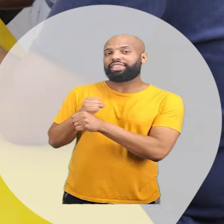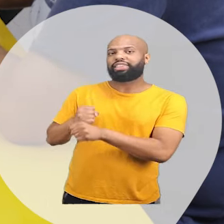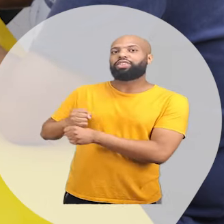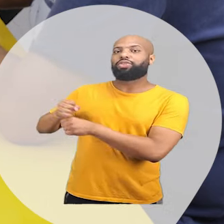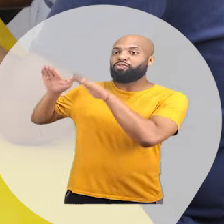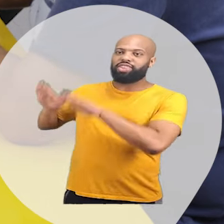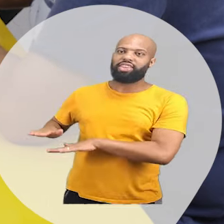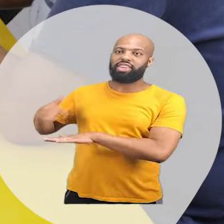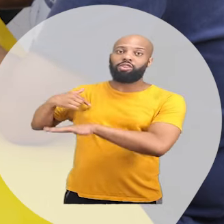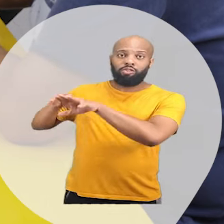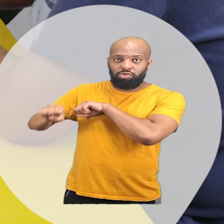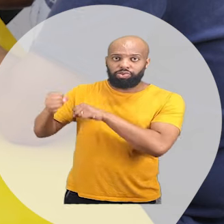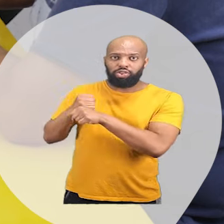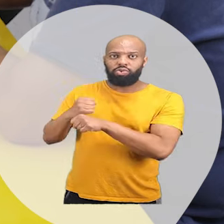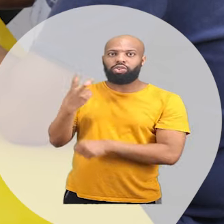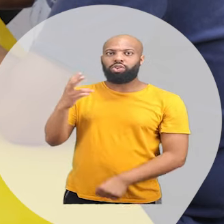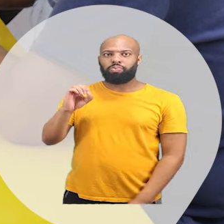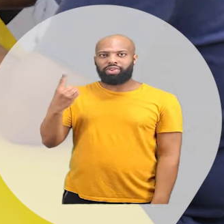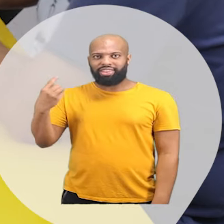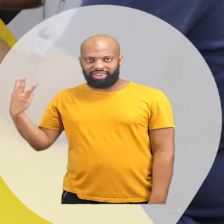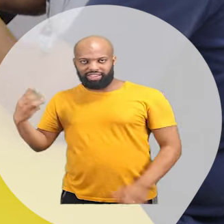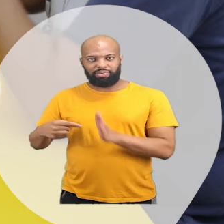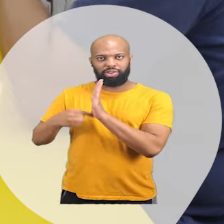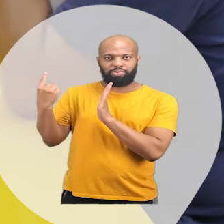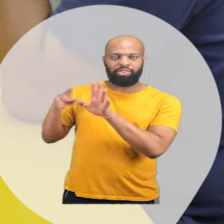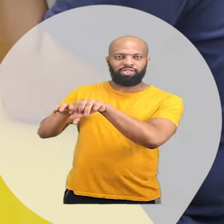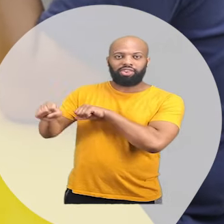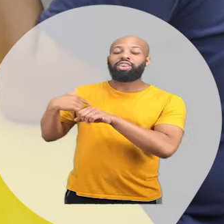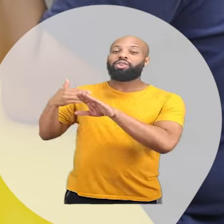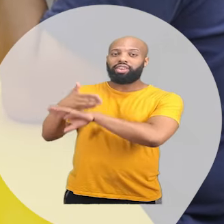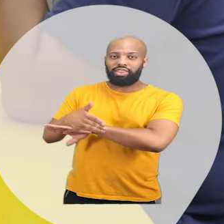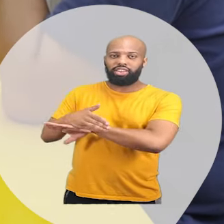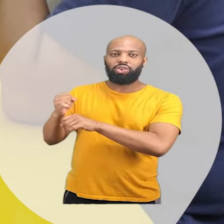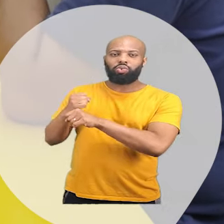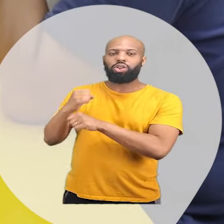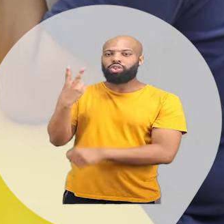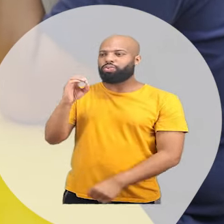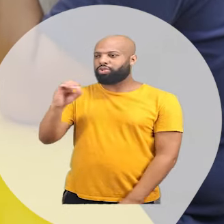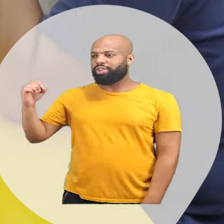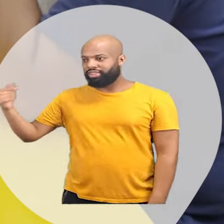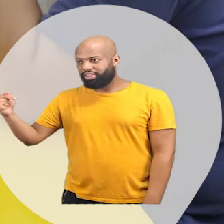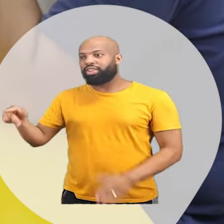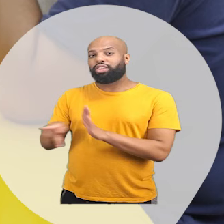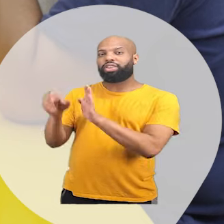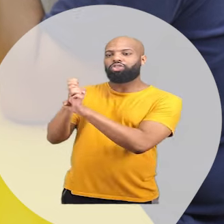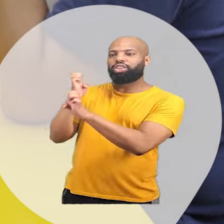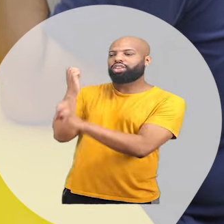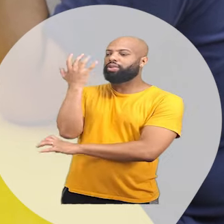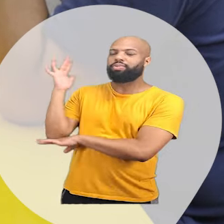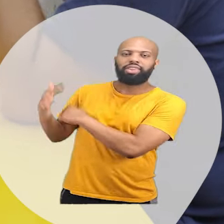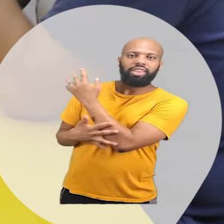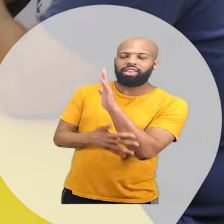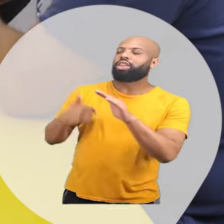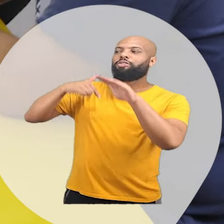que eu tô né Eu me formei em 2013 a minha primeira graduação então eu entrei na universidade em 2007 né para engenharia